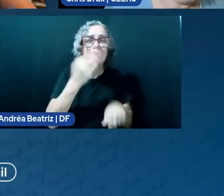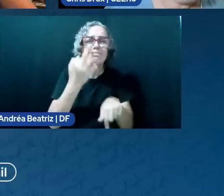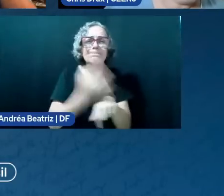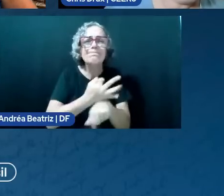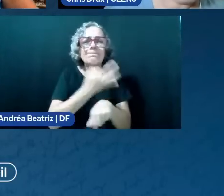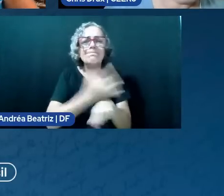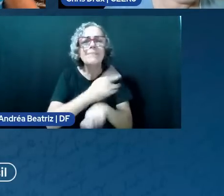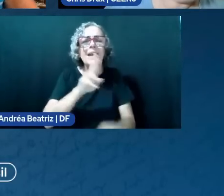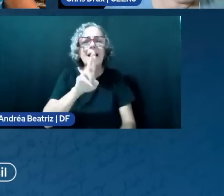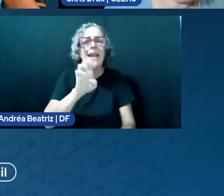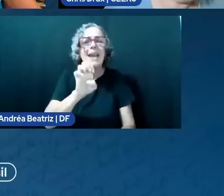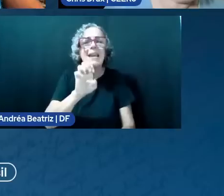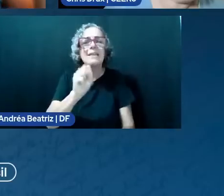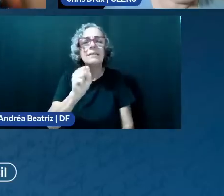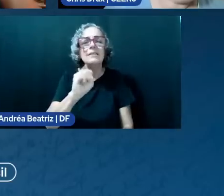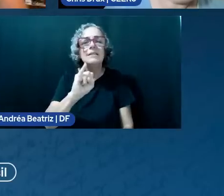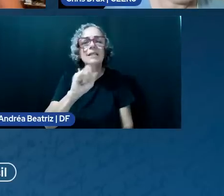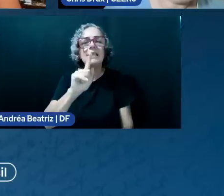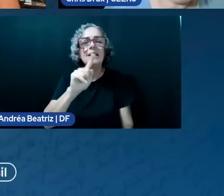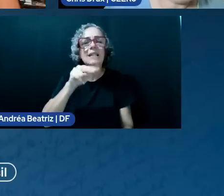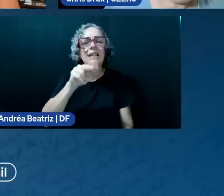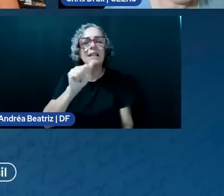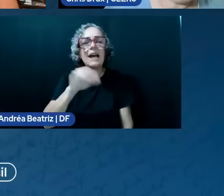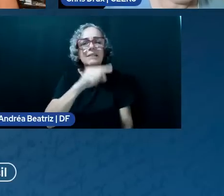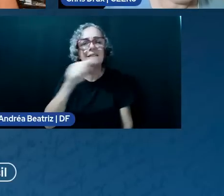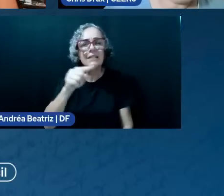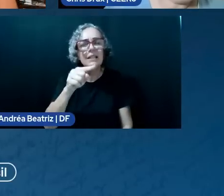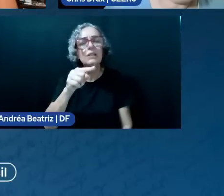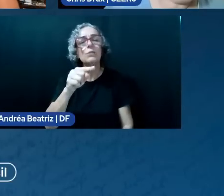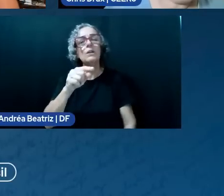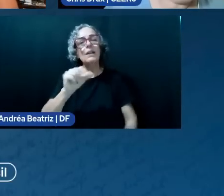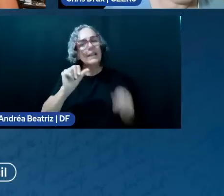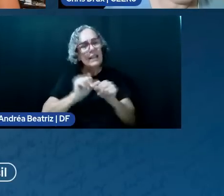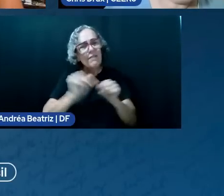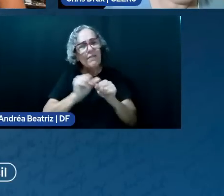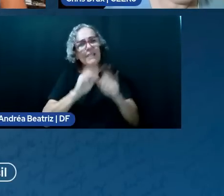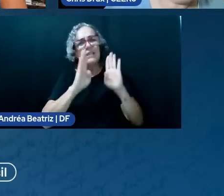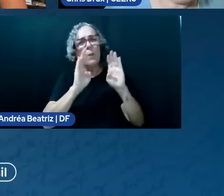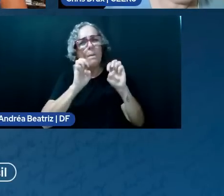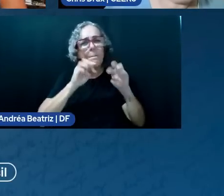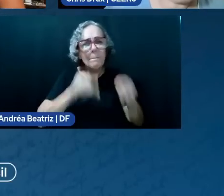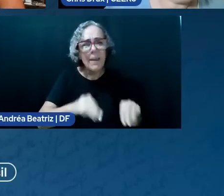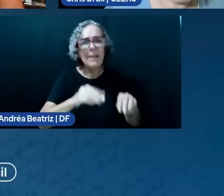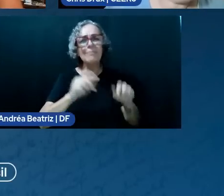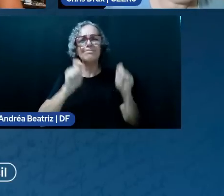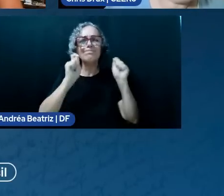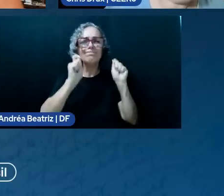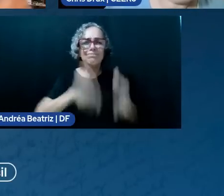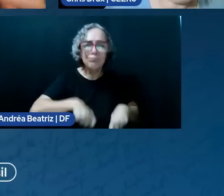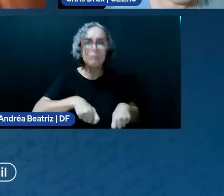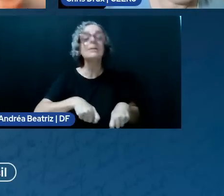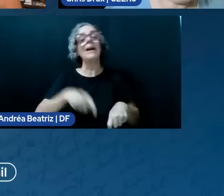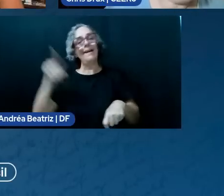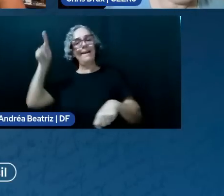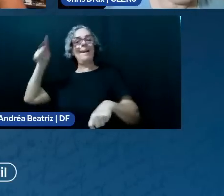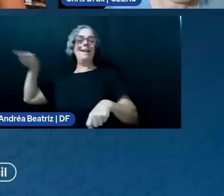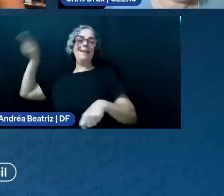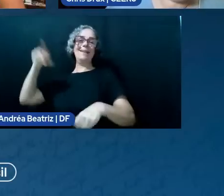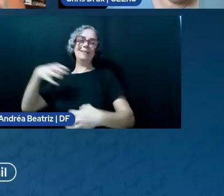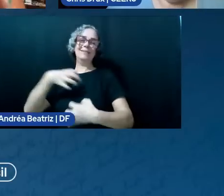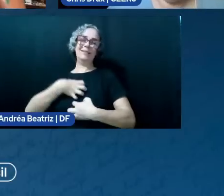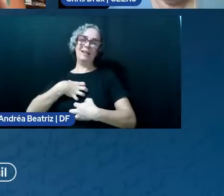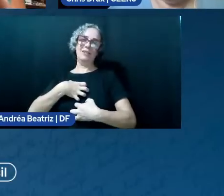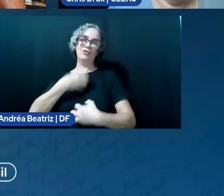do aparente mal o bem que nós precisamos extrair para as nossas vidas. E ele faz essa